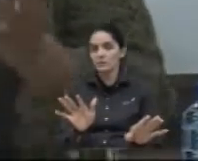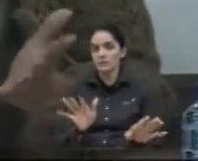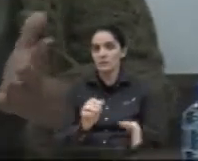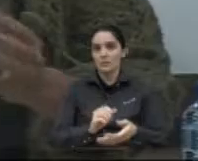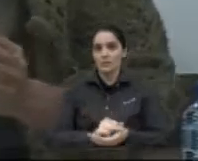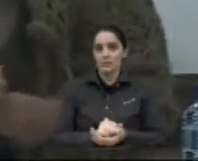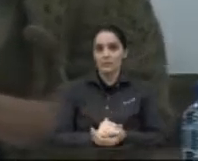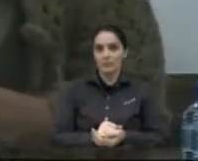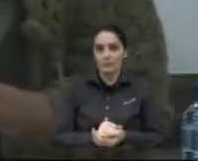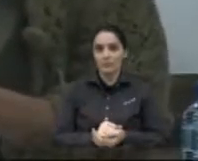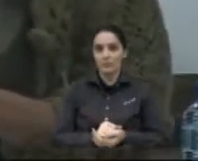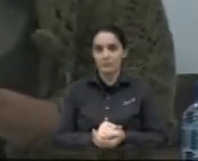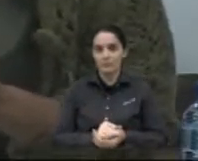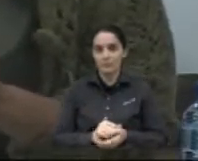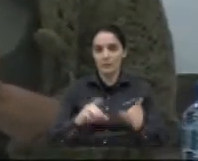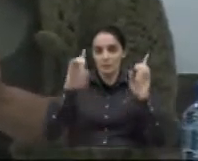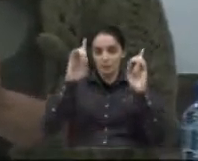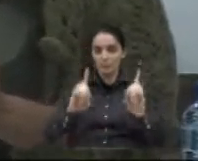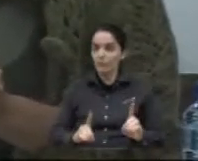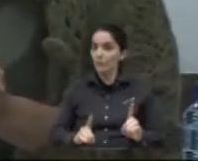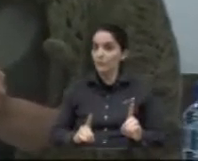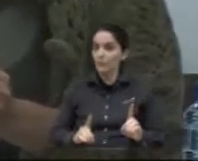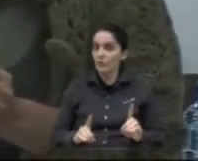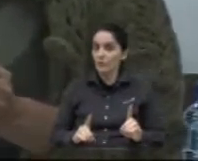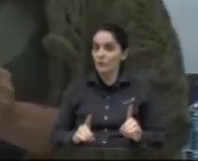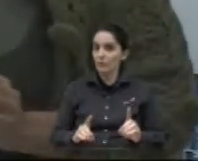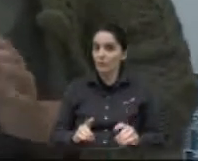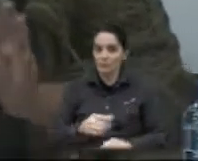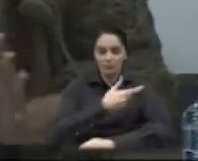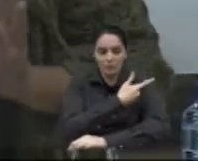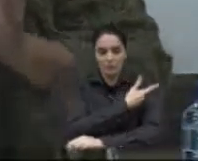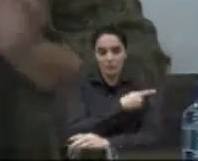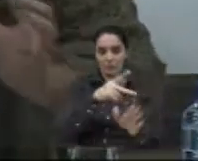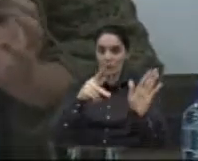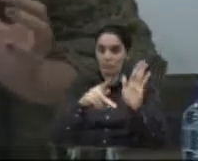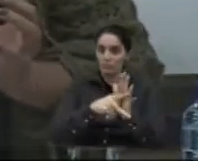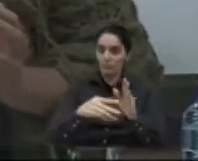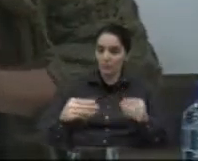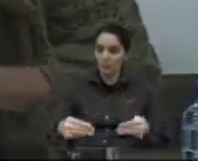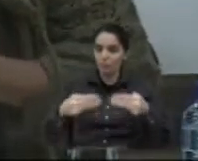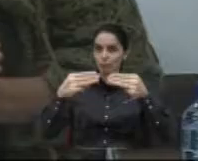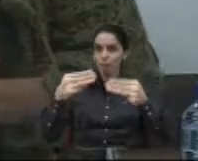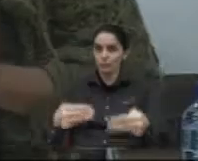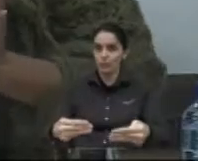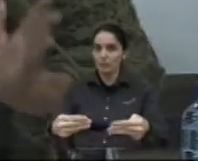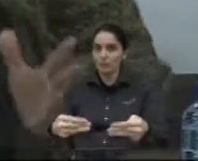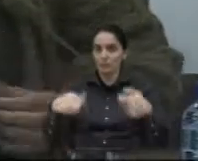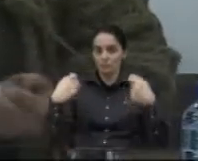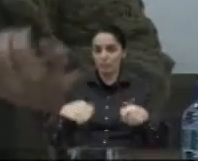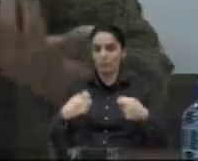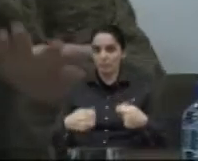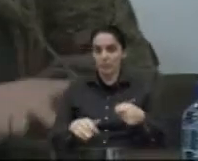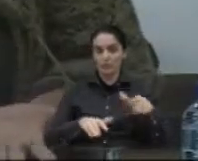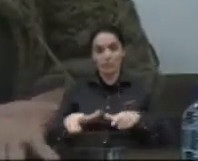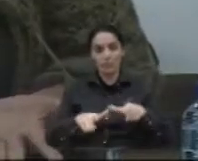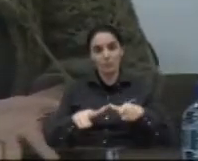a essas pessoas a dose que vem do Ministério. Então, é uma coisa que devemos trabalhar para não criar